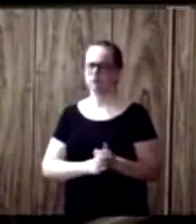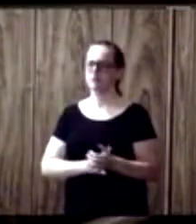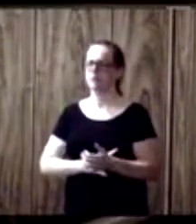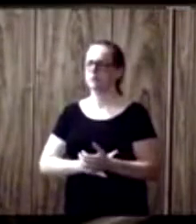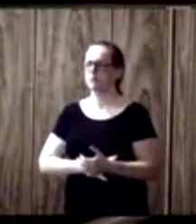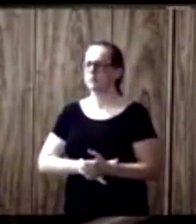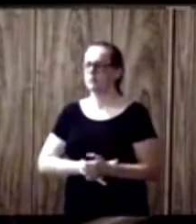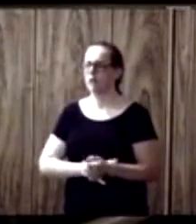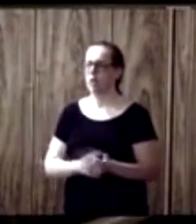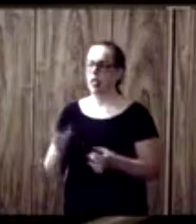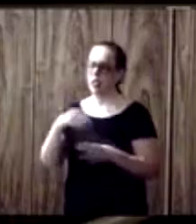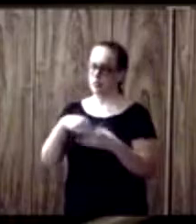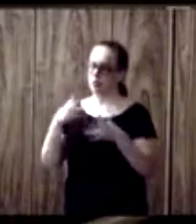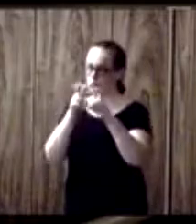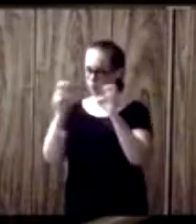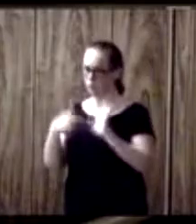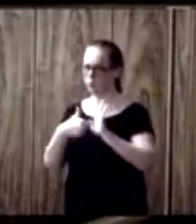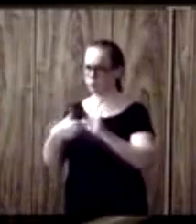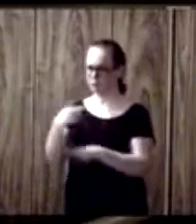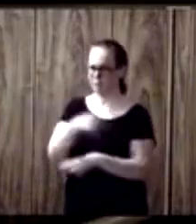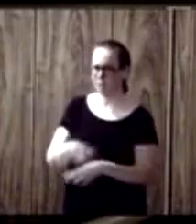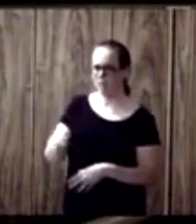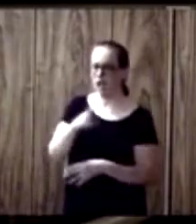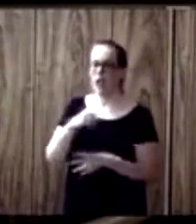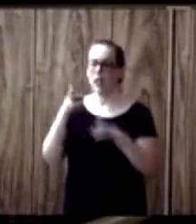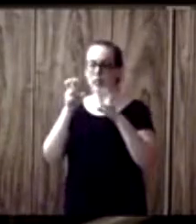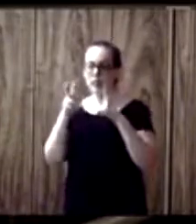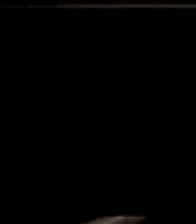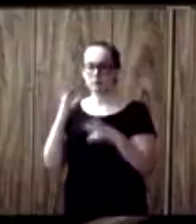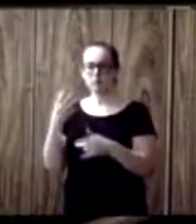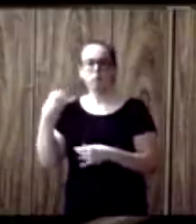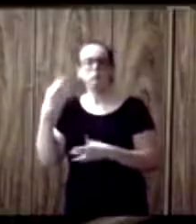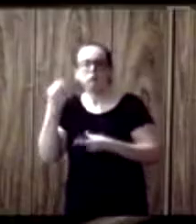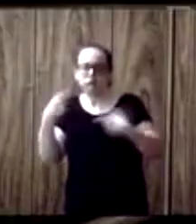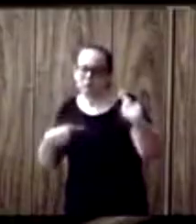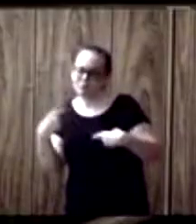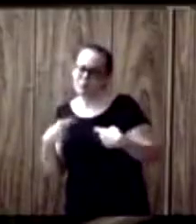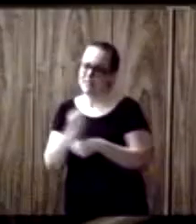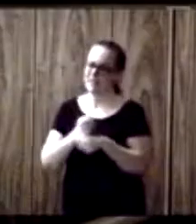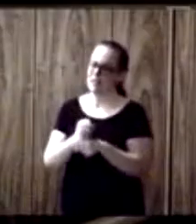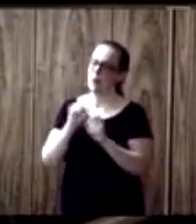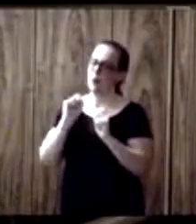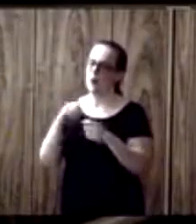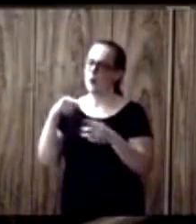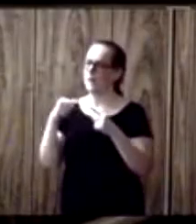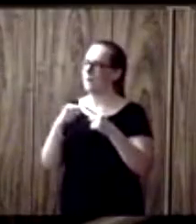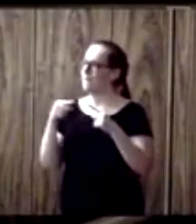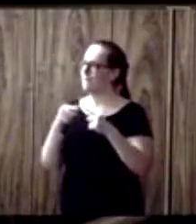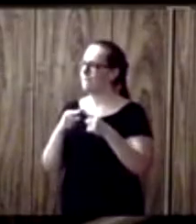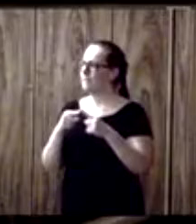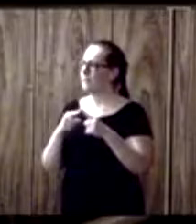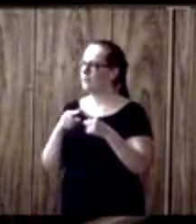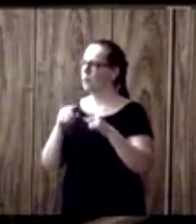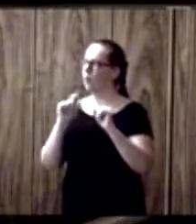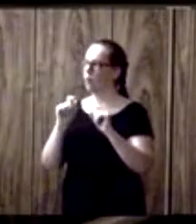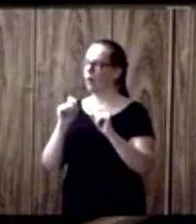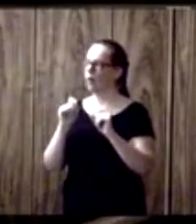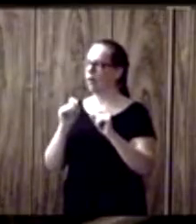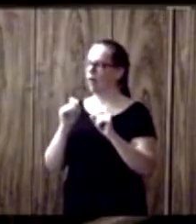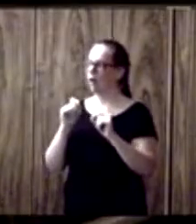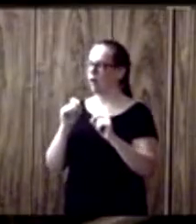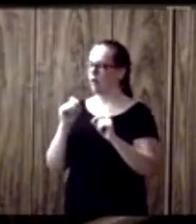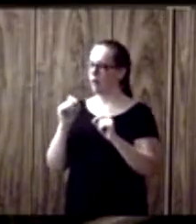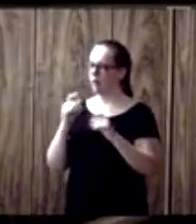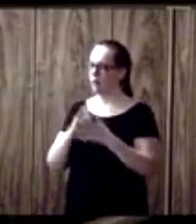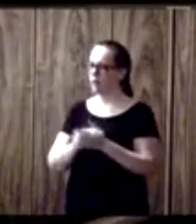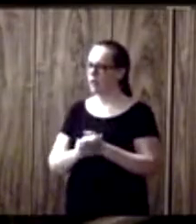tema. Um dos temas, eu vou mostrar para vocês, um dos temas que está sendo super cotado esse ano tem a ver com famosíssimas fake news.